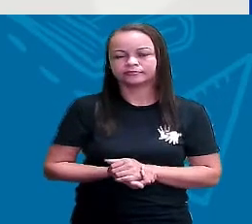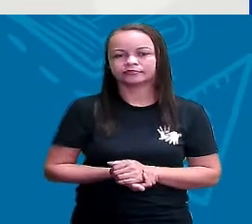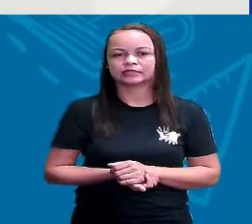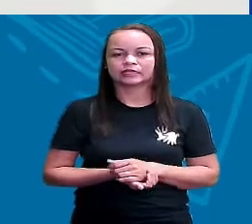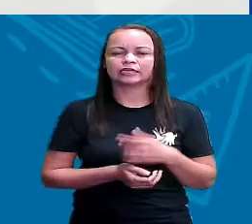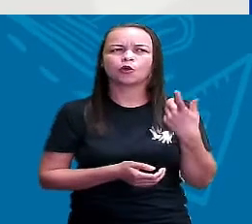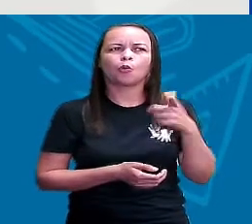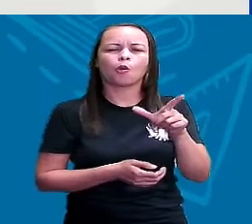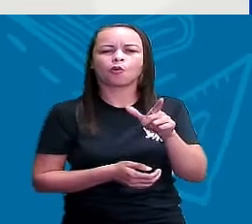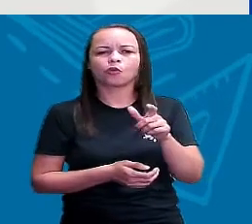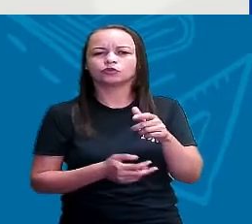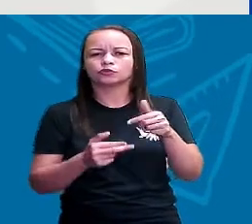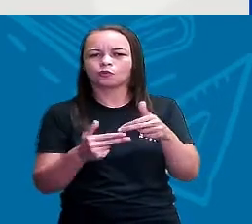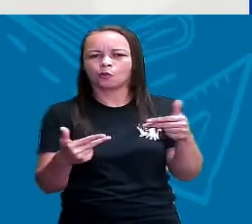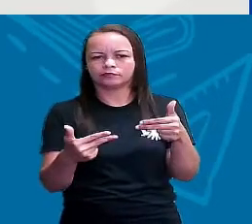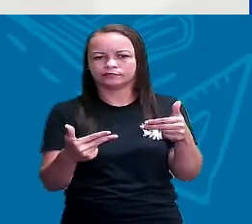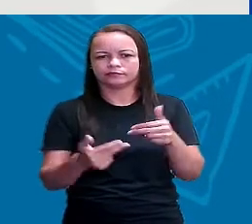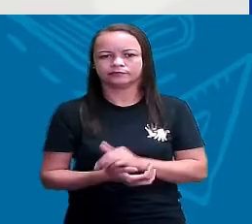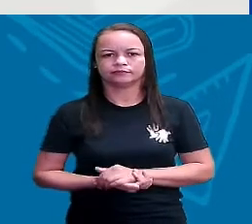outro objeto.